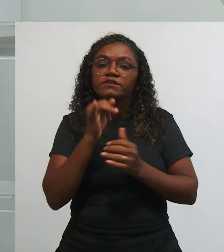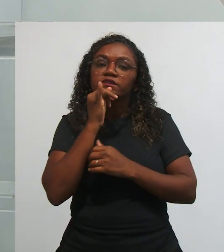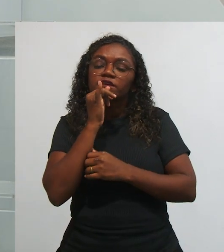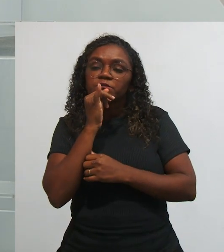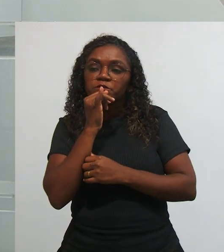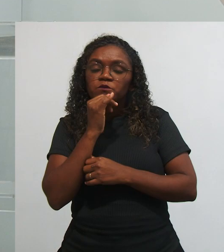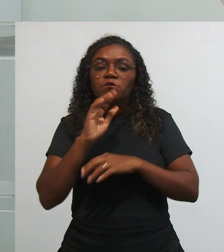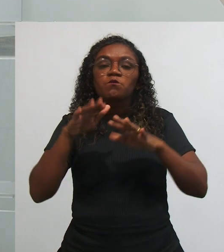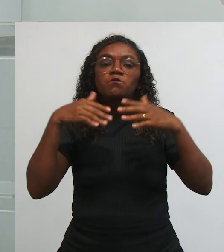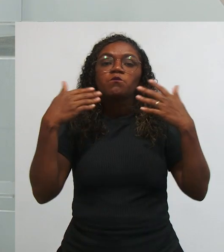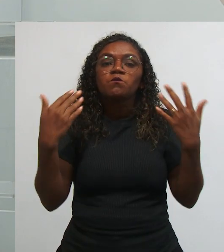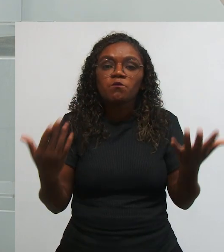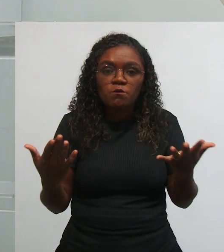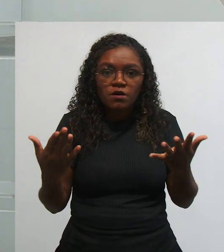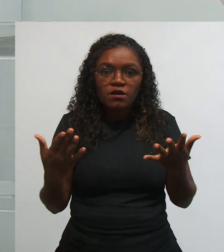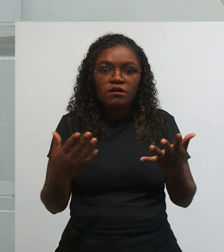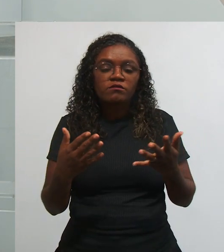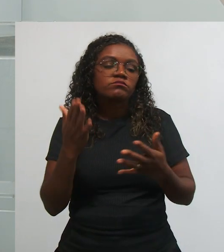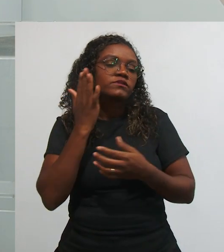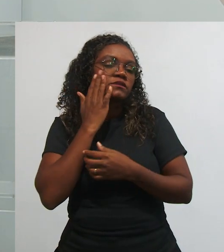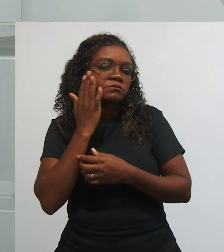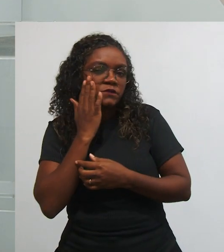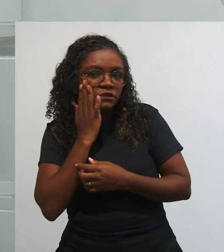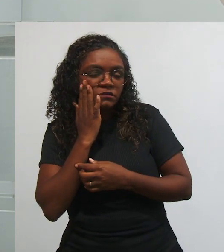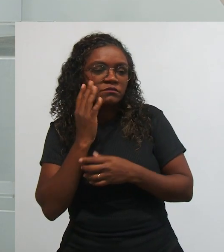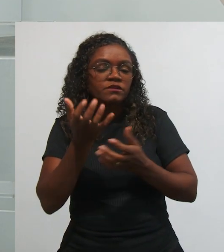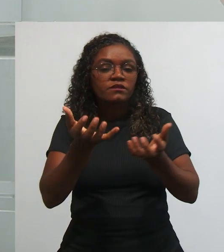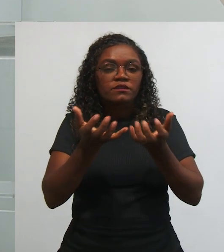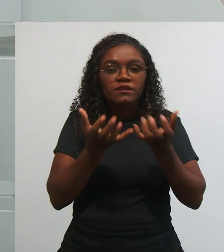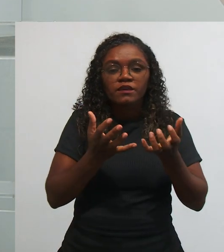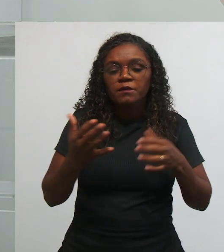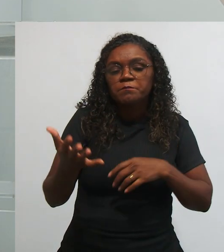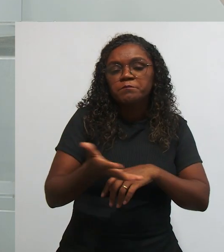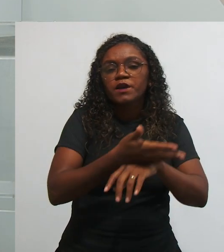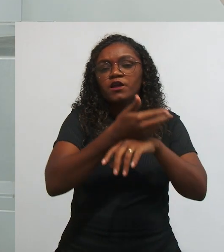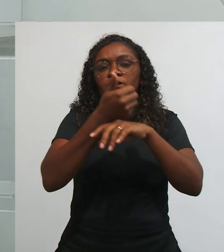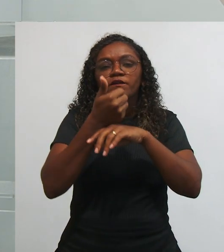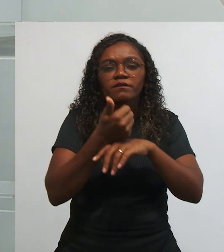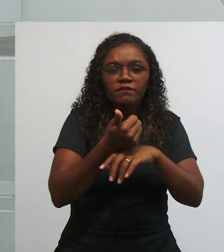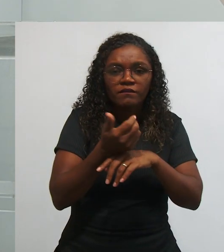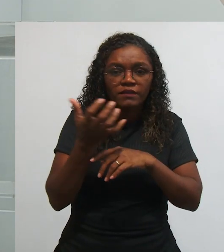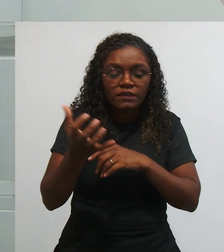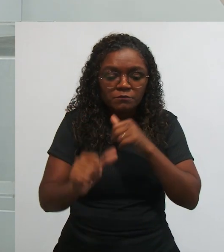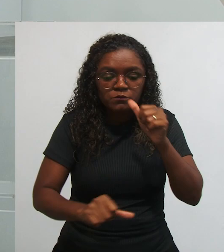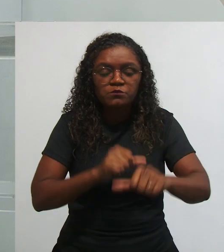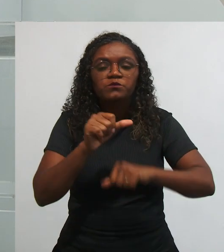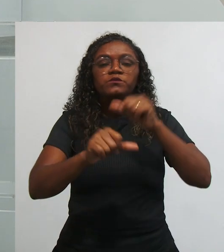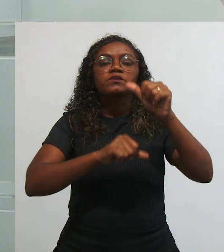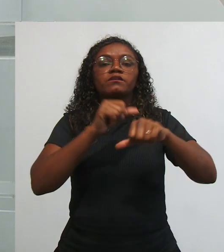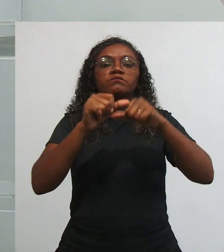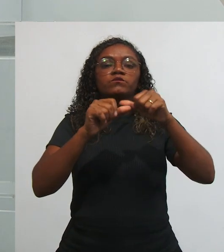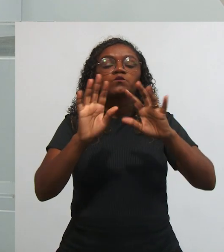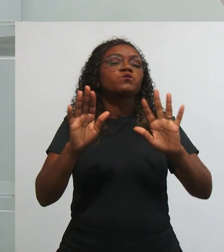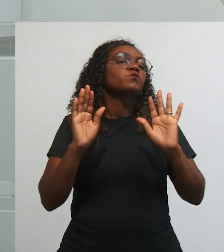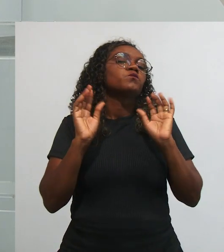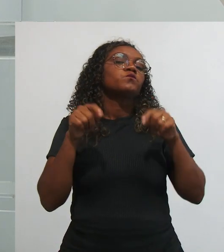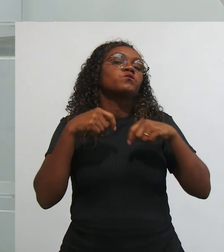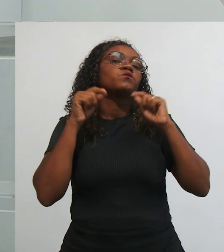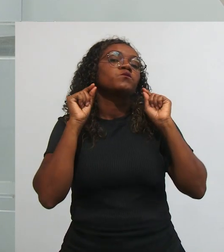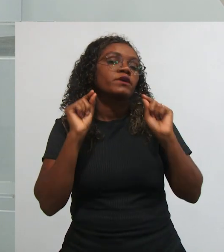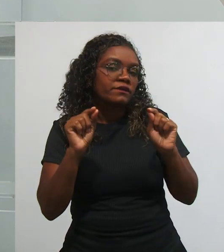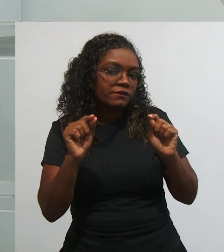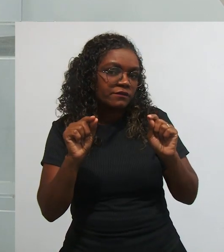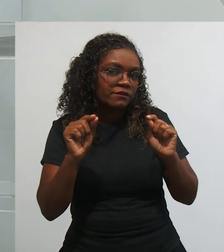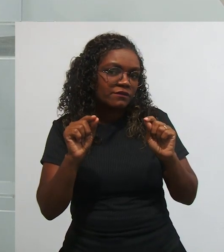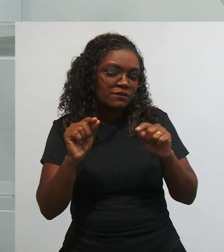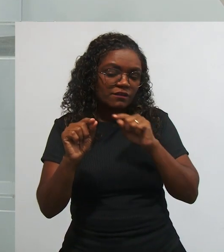quer saber? O que você quer melhorar? O que você quer ampliar? O que você quer transformar? Esse o quê,